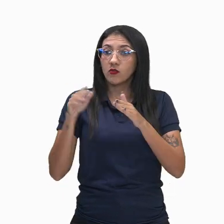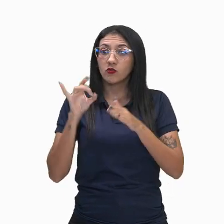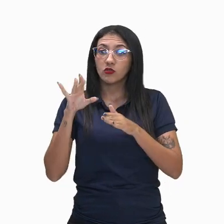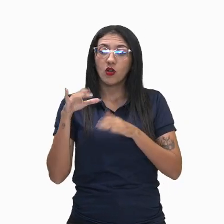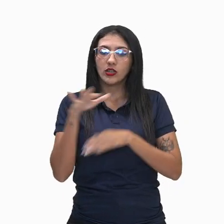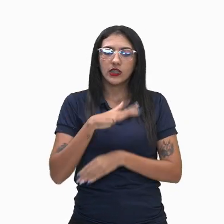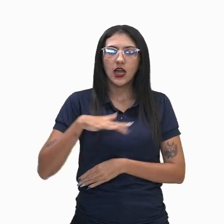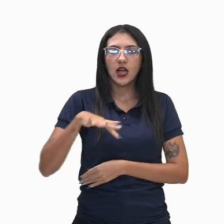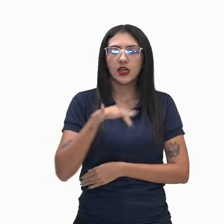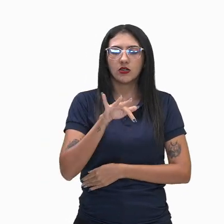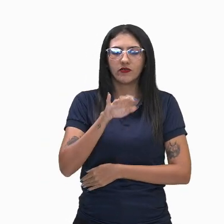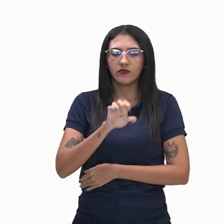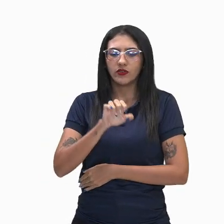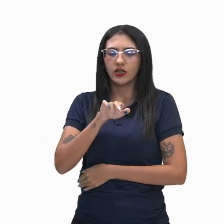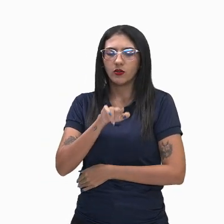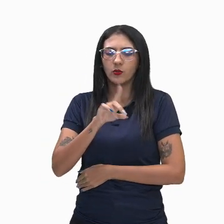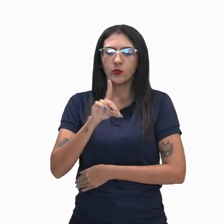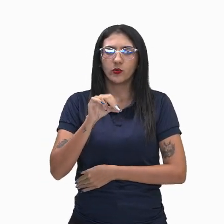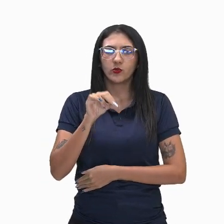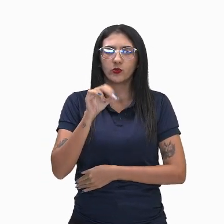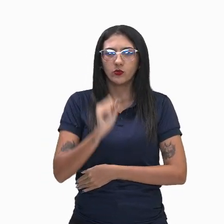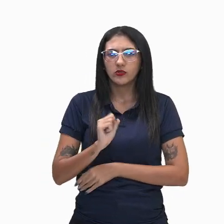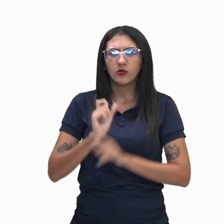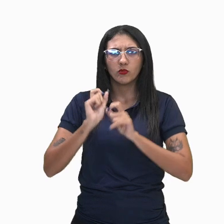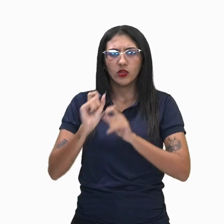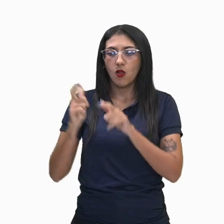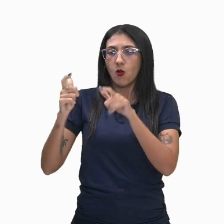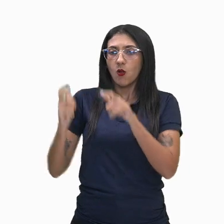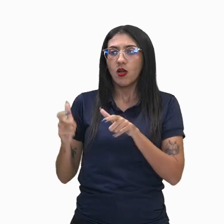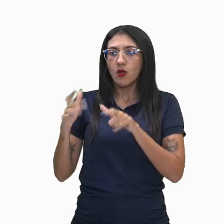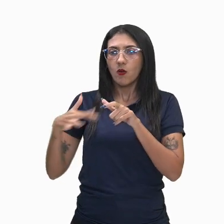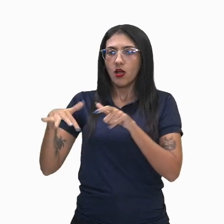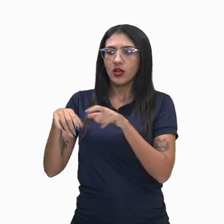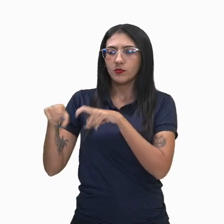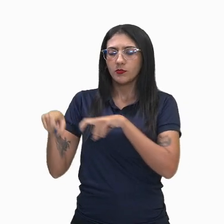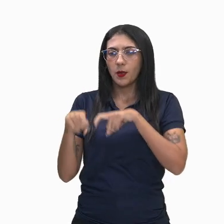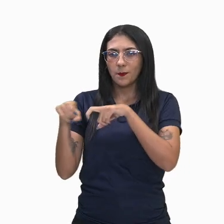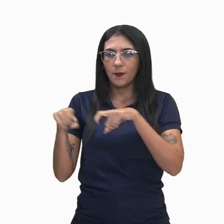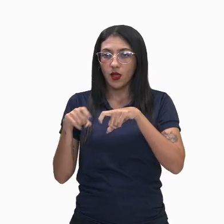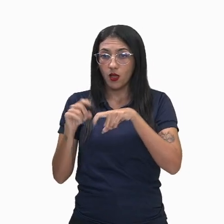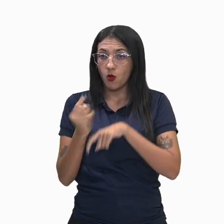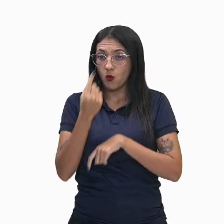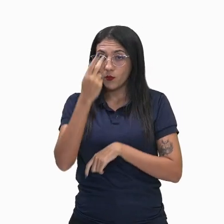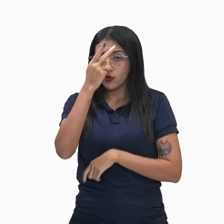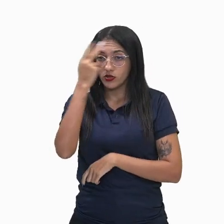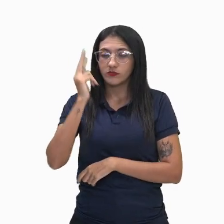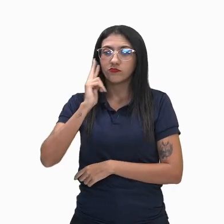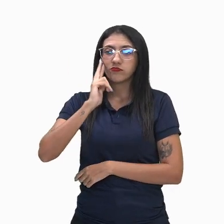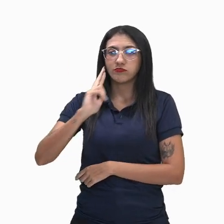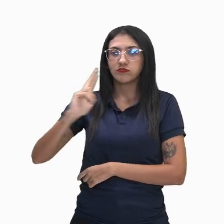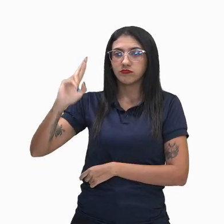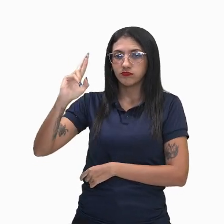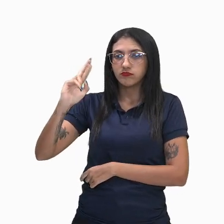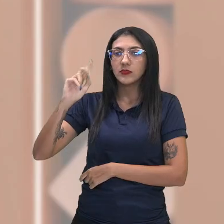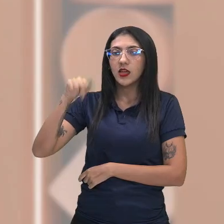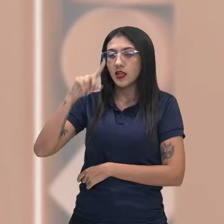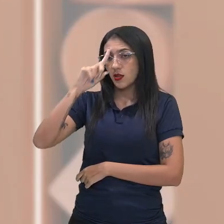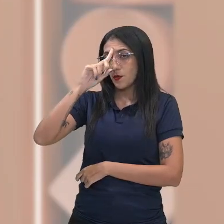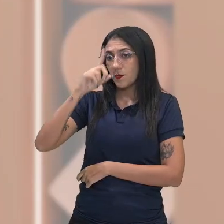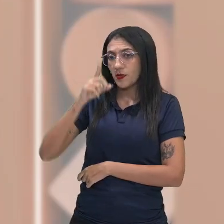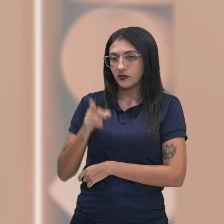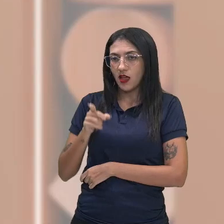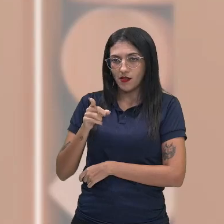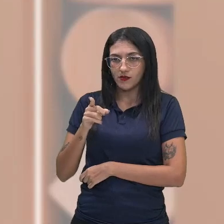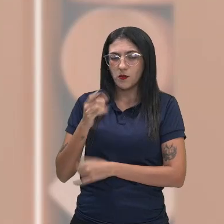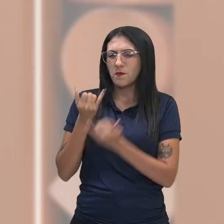feudos, não é? Que eram aquelas localidades específicas onde o senhor feudal, que era o dono das terras, podia agir como um